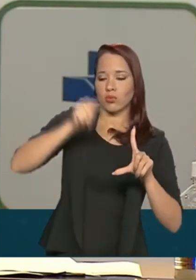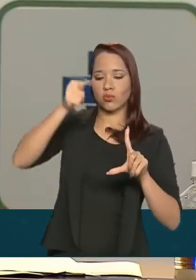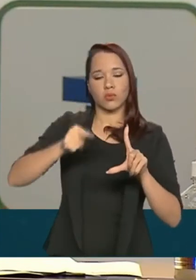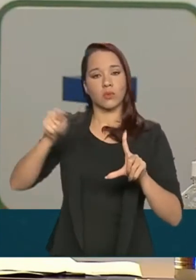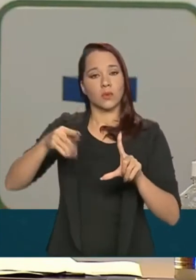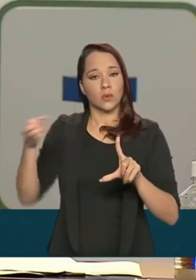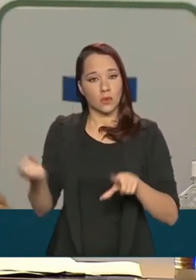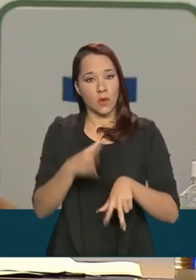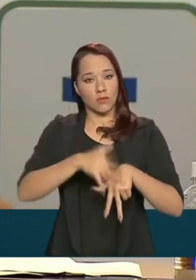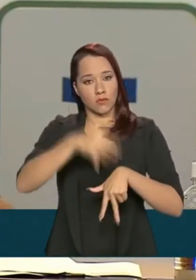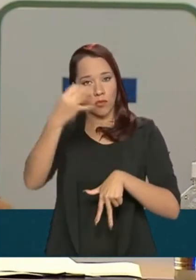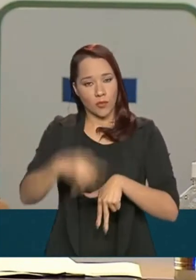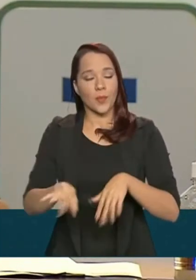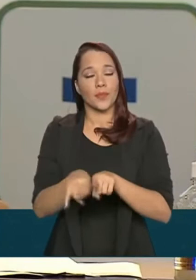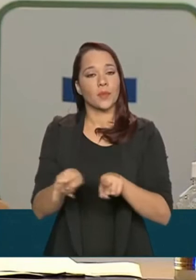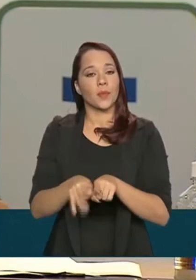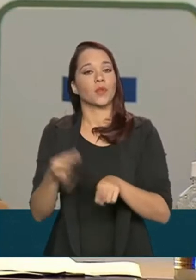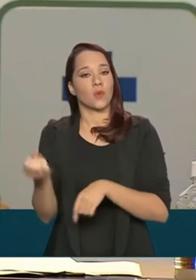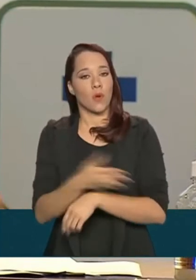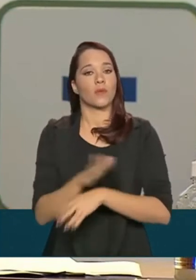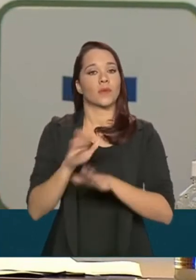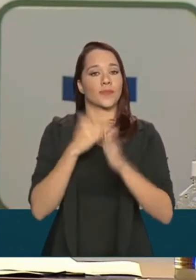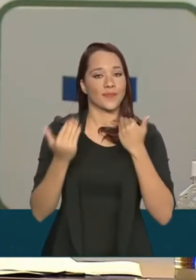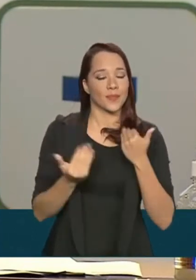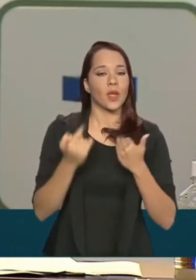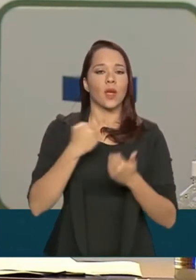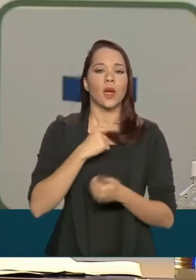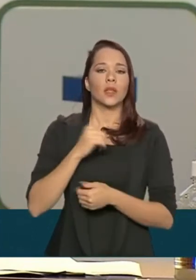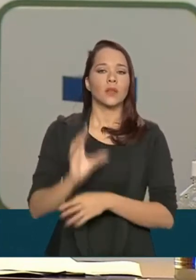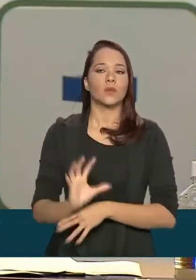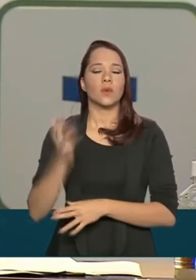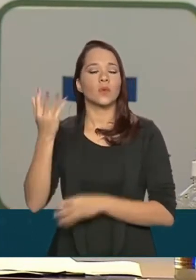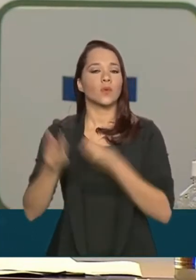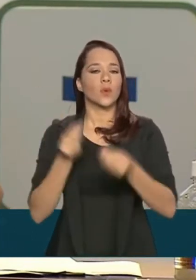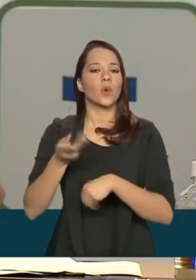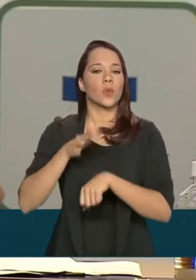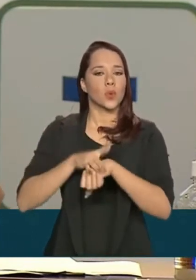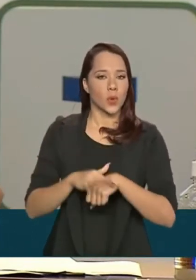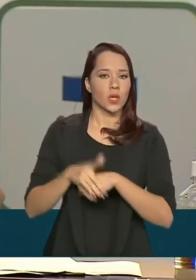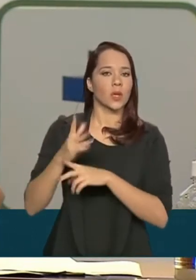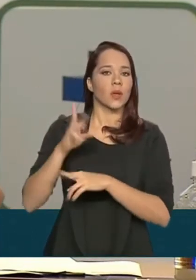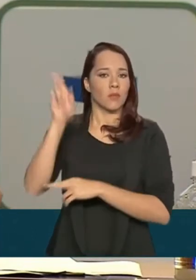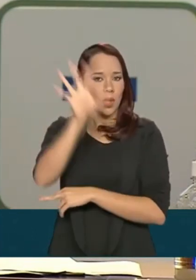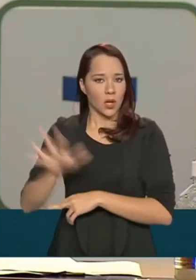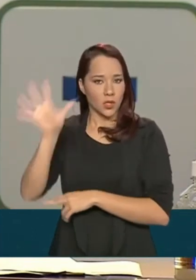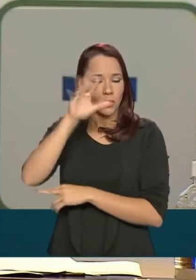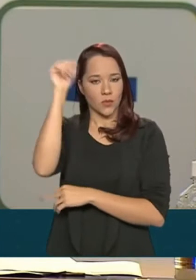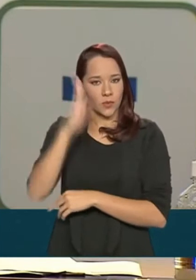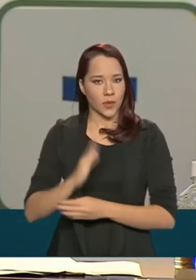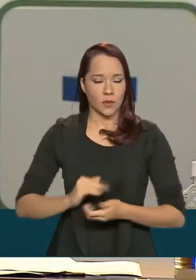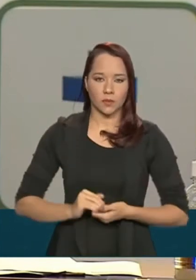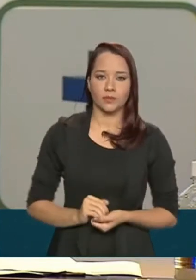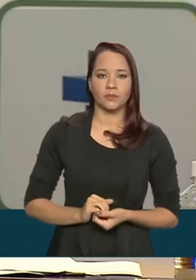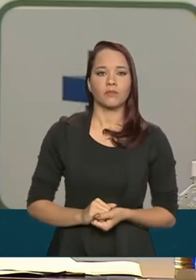casos novos quanto de óbitos, a gente traz por situação epidemiológica por macro-região do país, né?